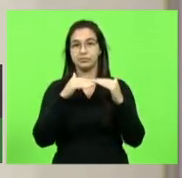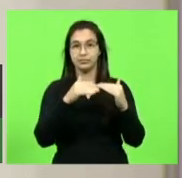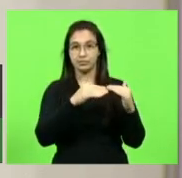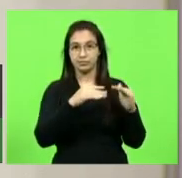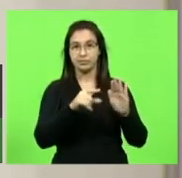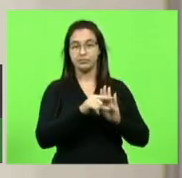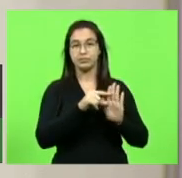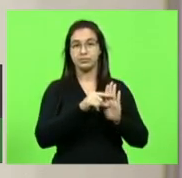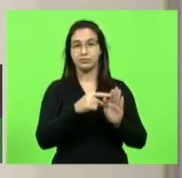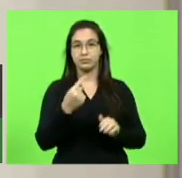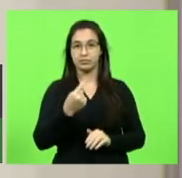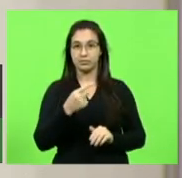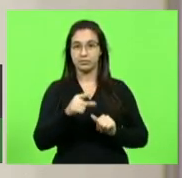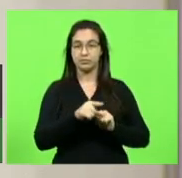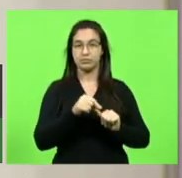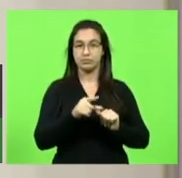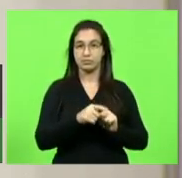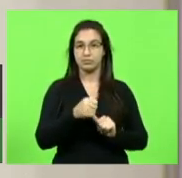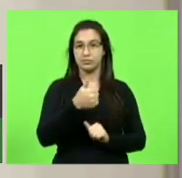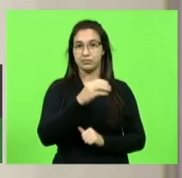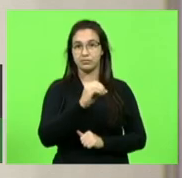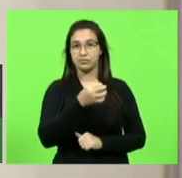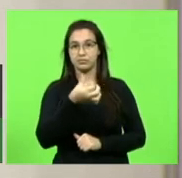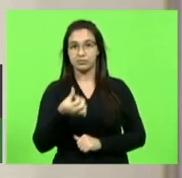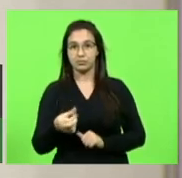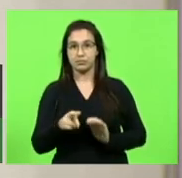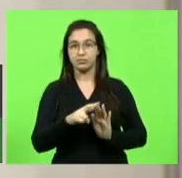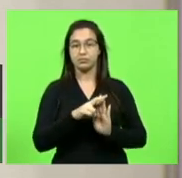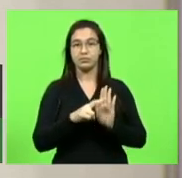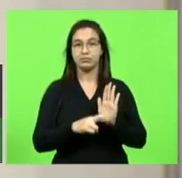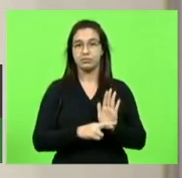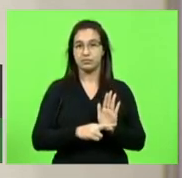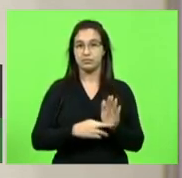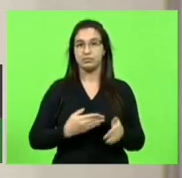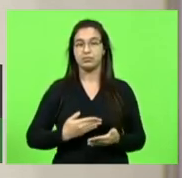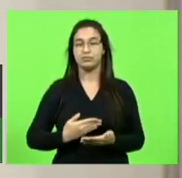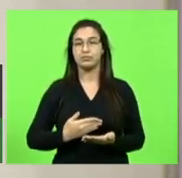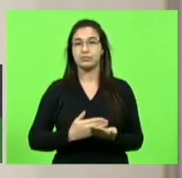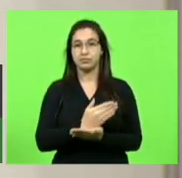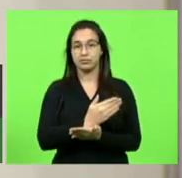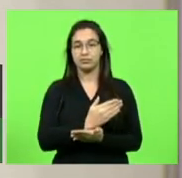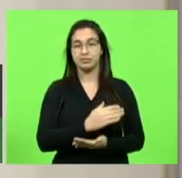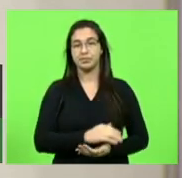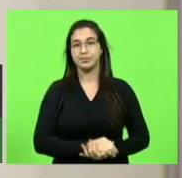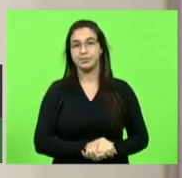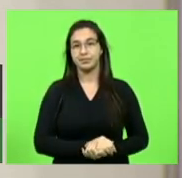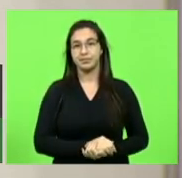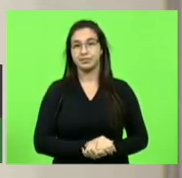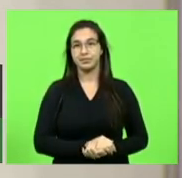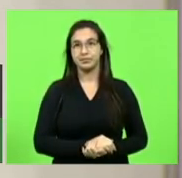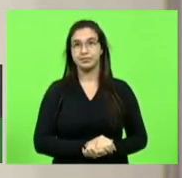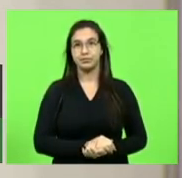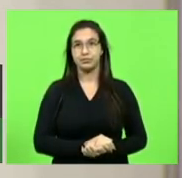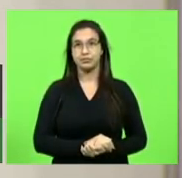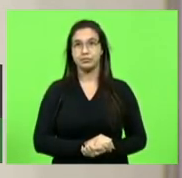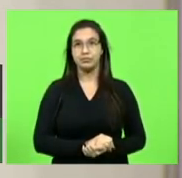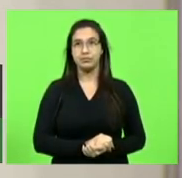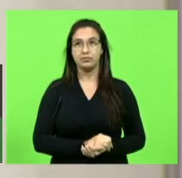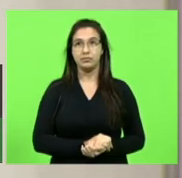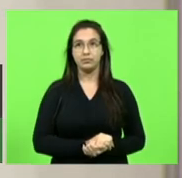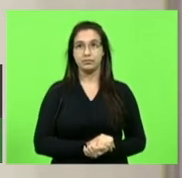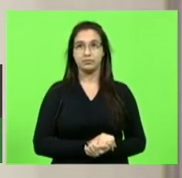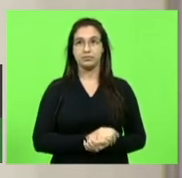parágrafo 1º do artigo 106 do regimento interno, o senhor presidente deu-a por aprovada. Expediente. O